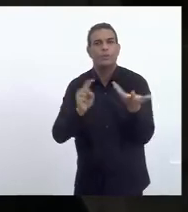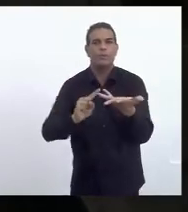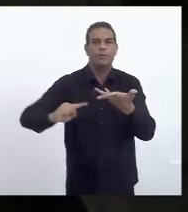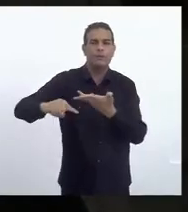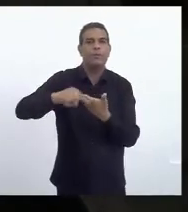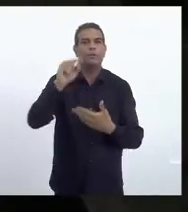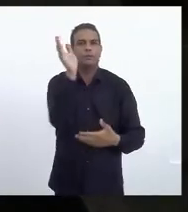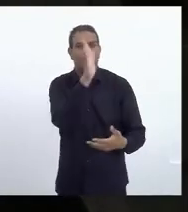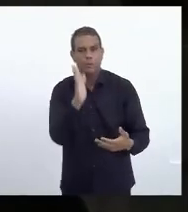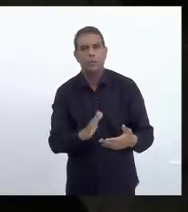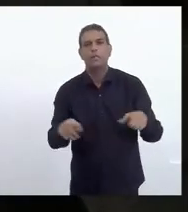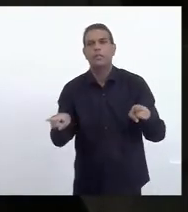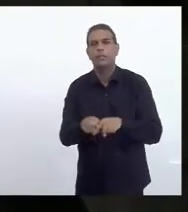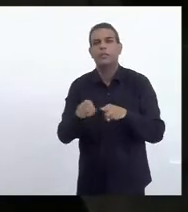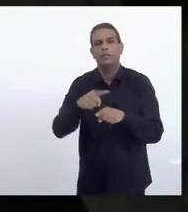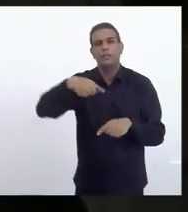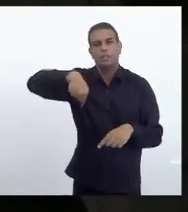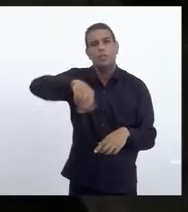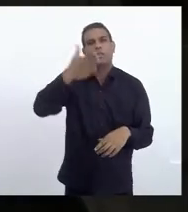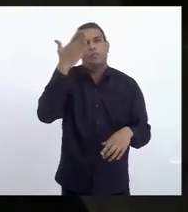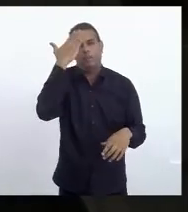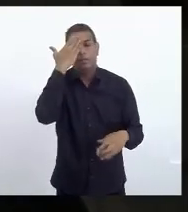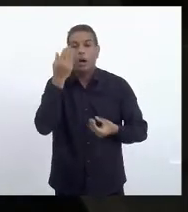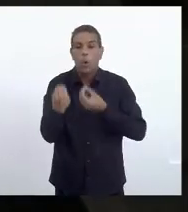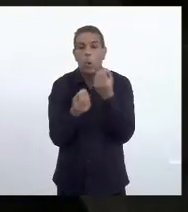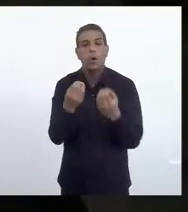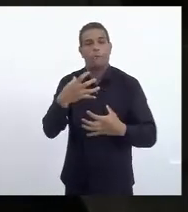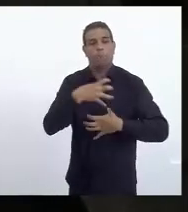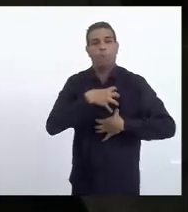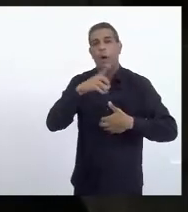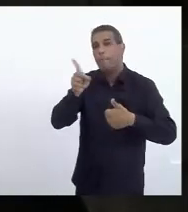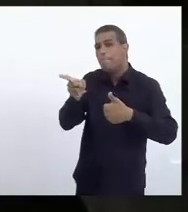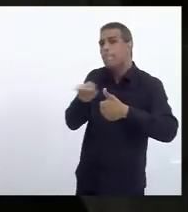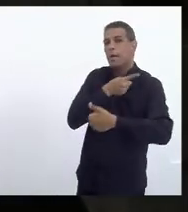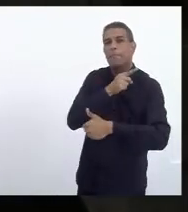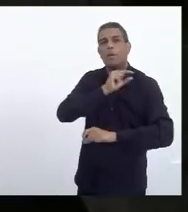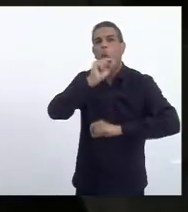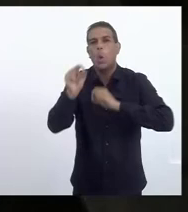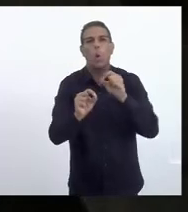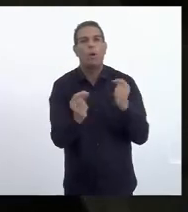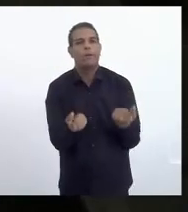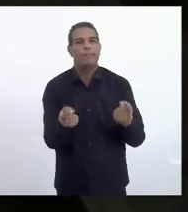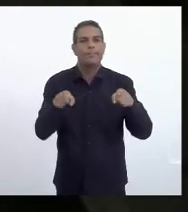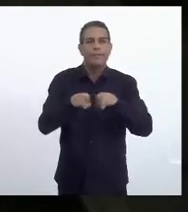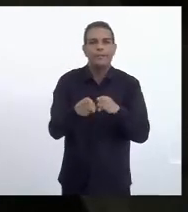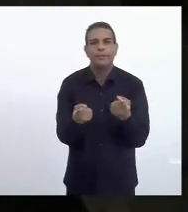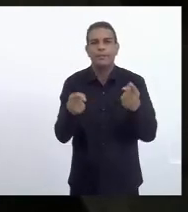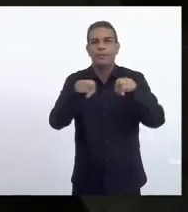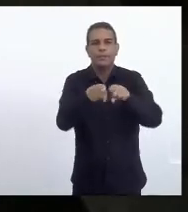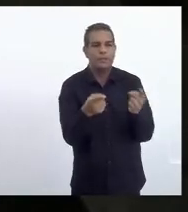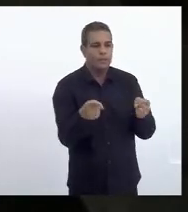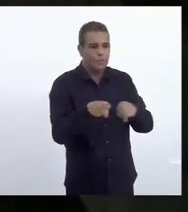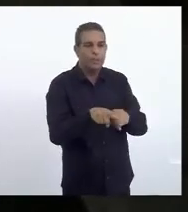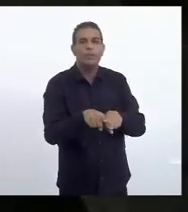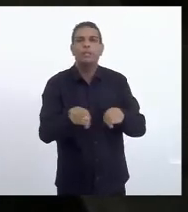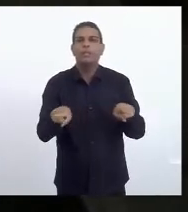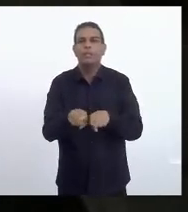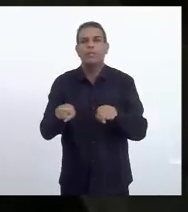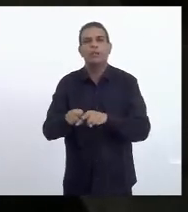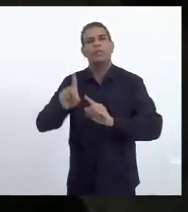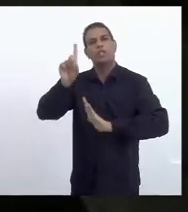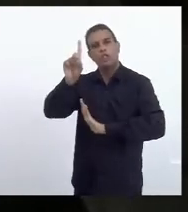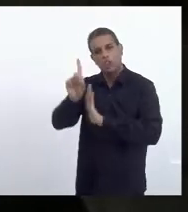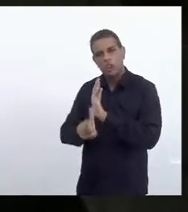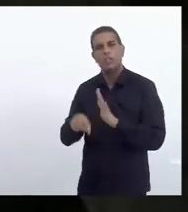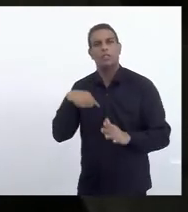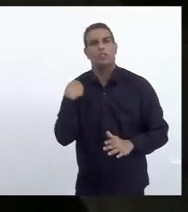também outros países da América do Sul como sabemos Então queria destacar primeiro a participação protagonista eu diria